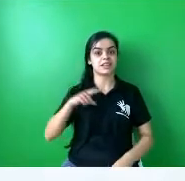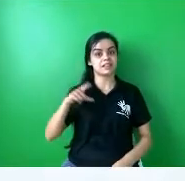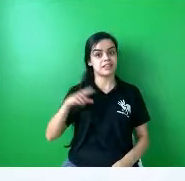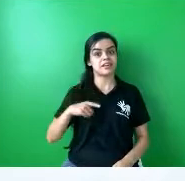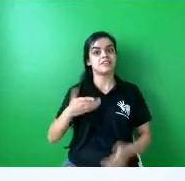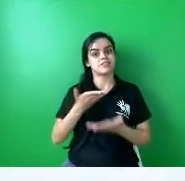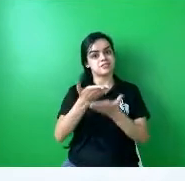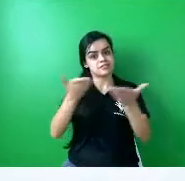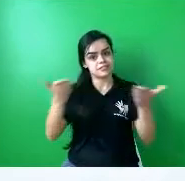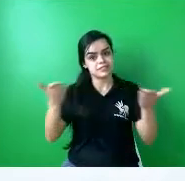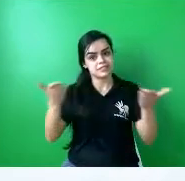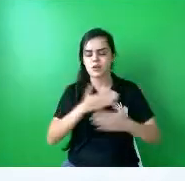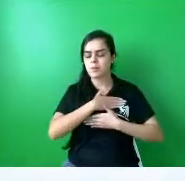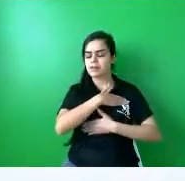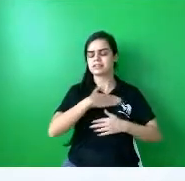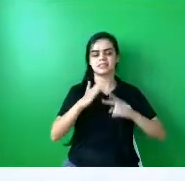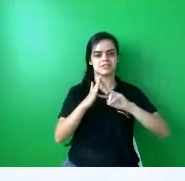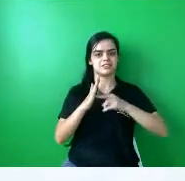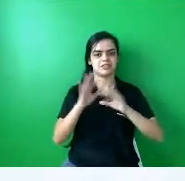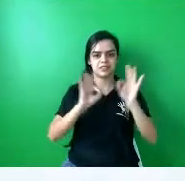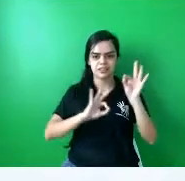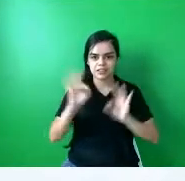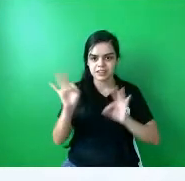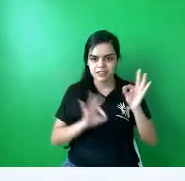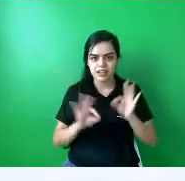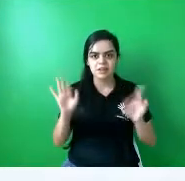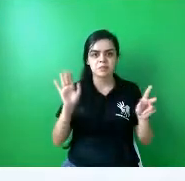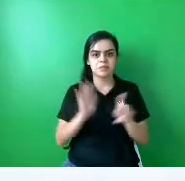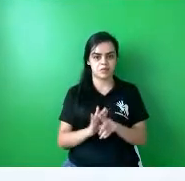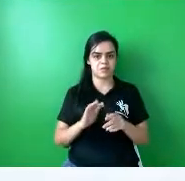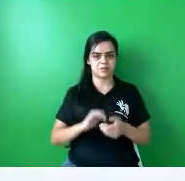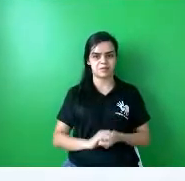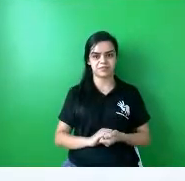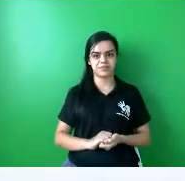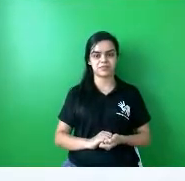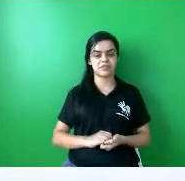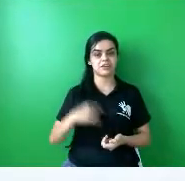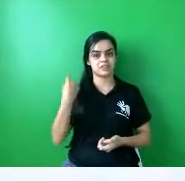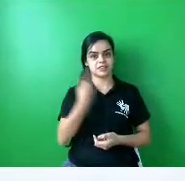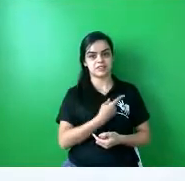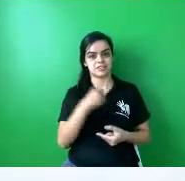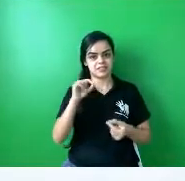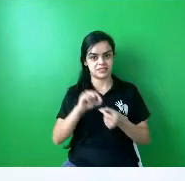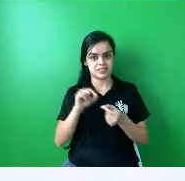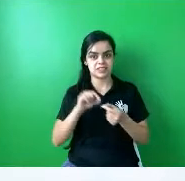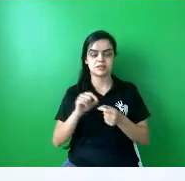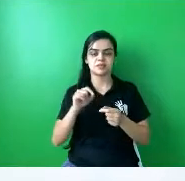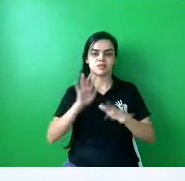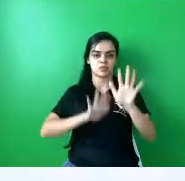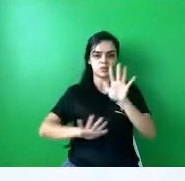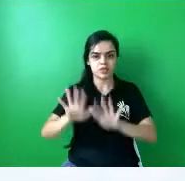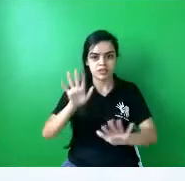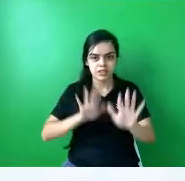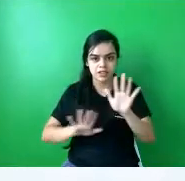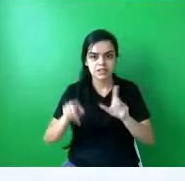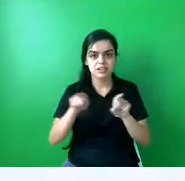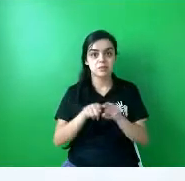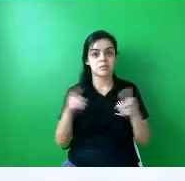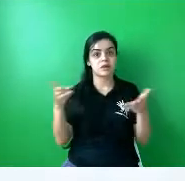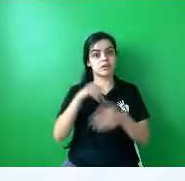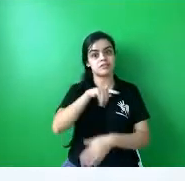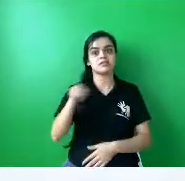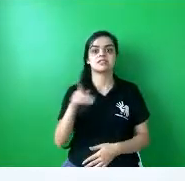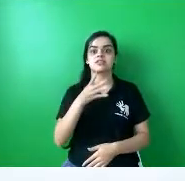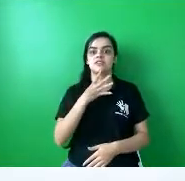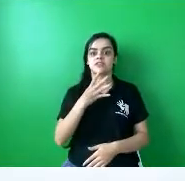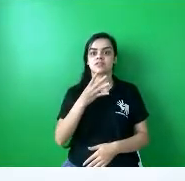vocês que construíram todo esse patrimônio. E nós faremos isso com muito cuidado. Agora vocês estão